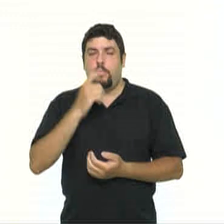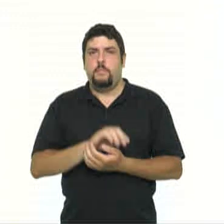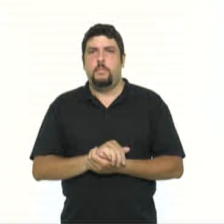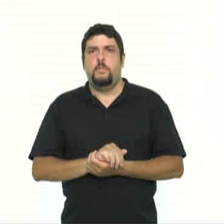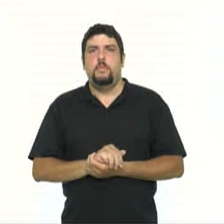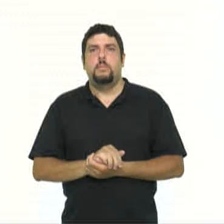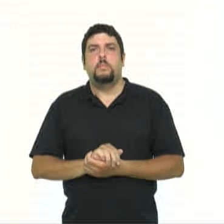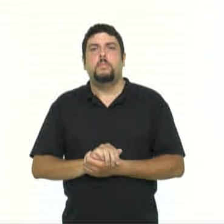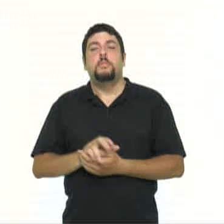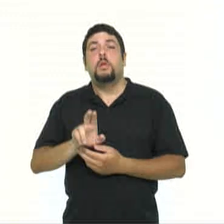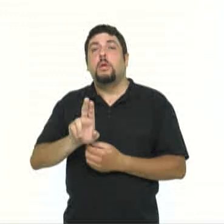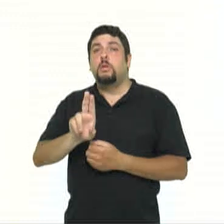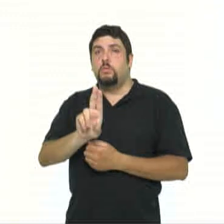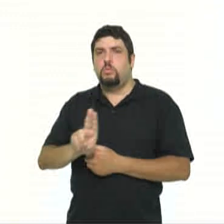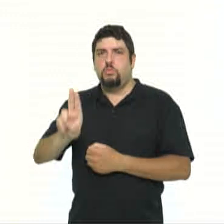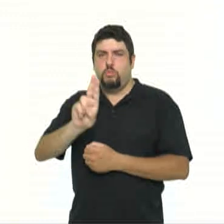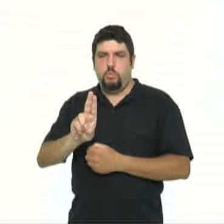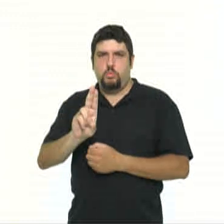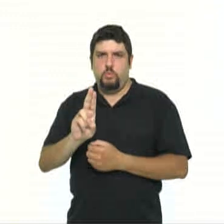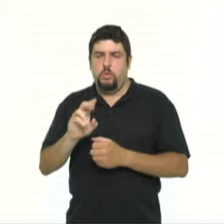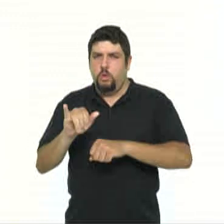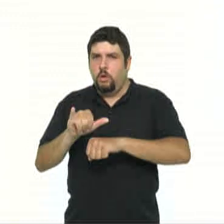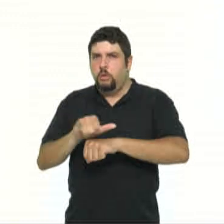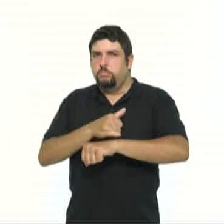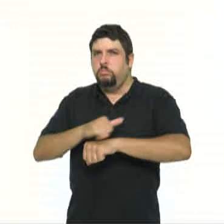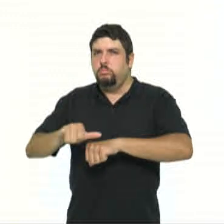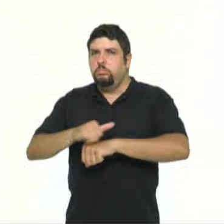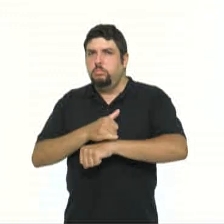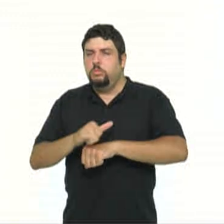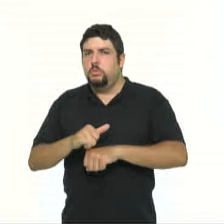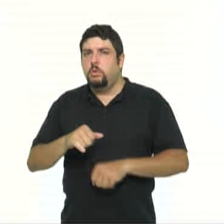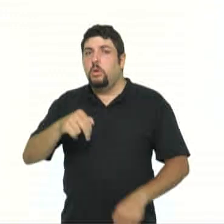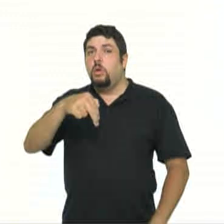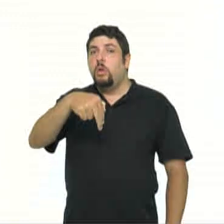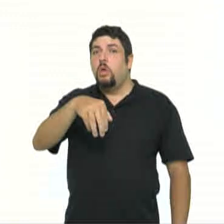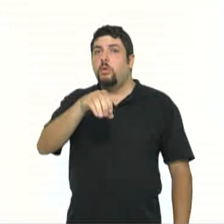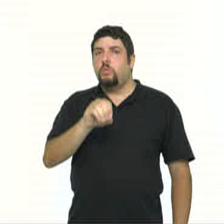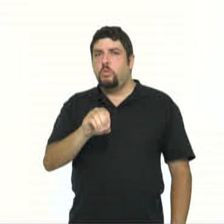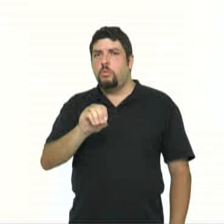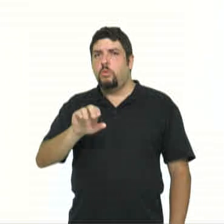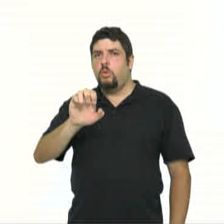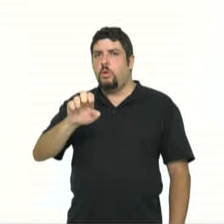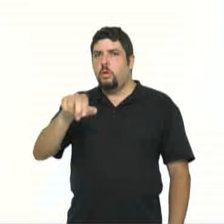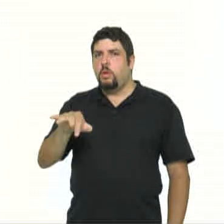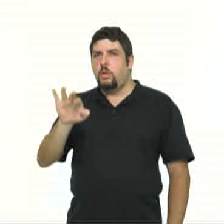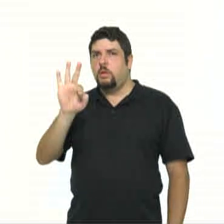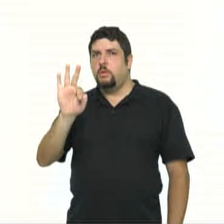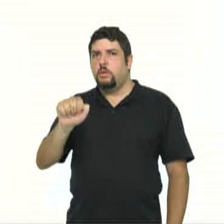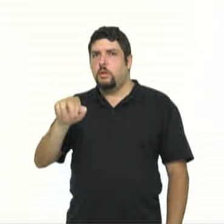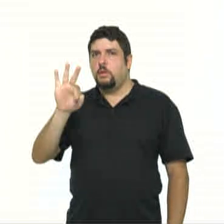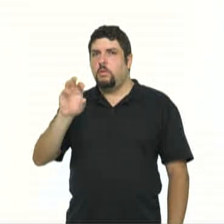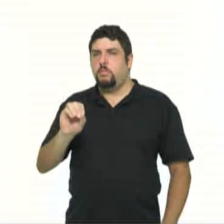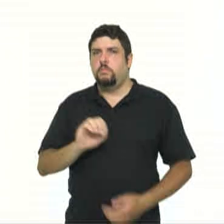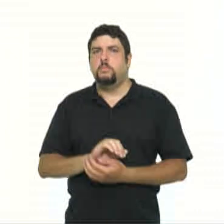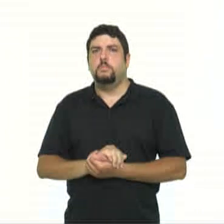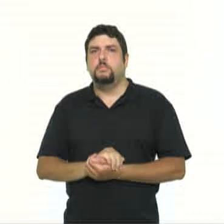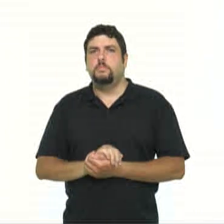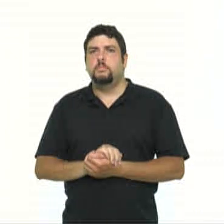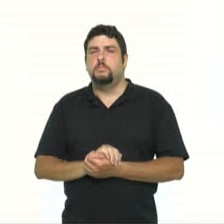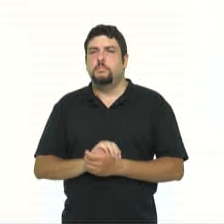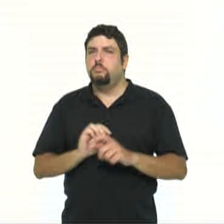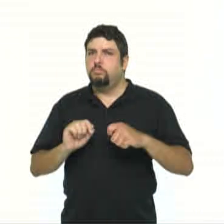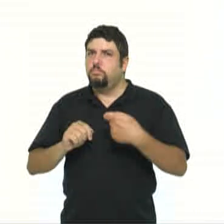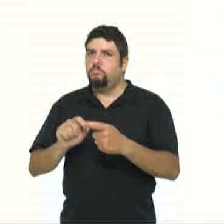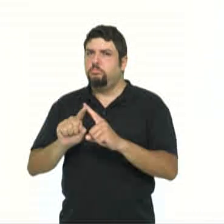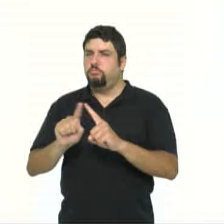usa como recurso a conjunção no entanto. Olha ali. No Brasil, o início do processo de educação